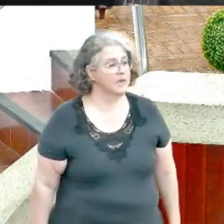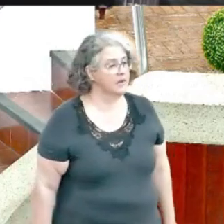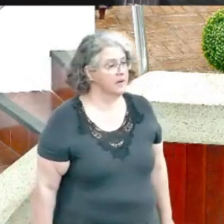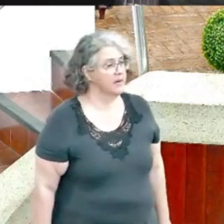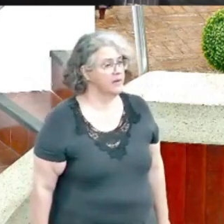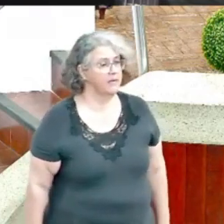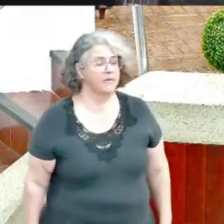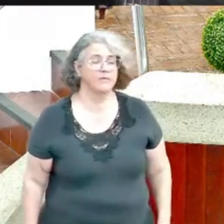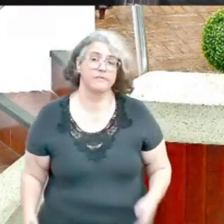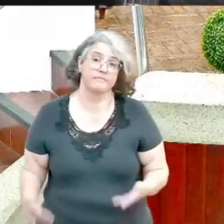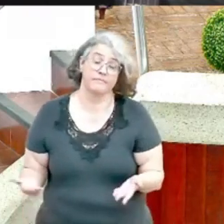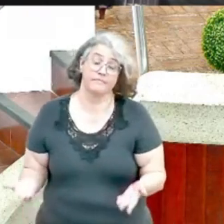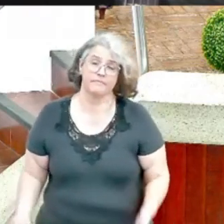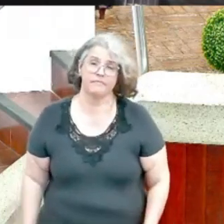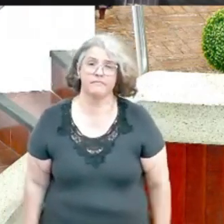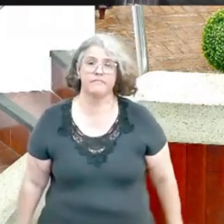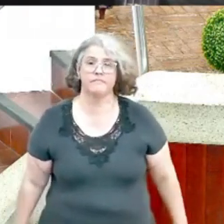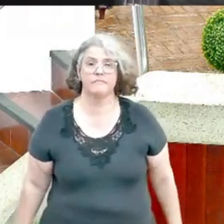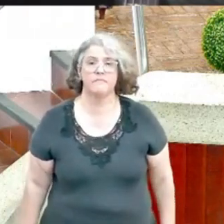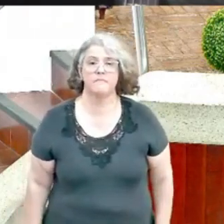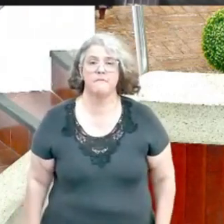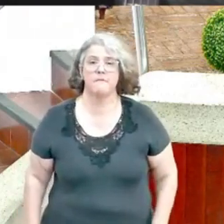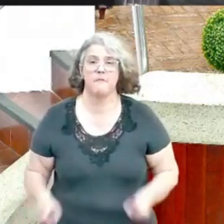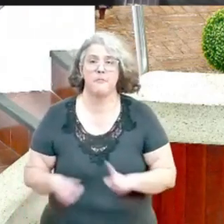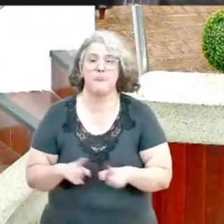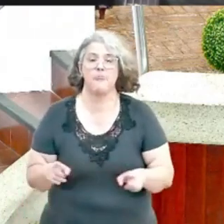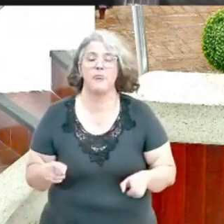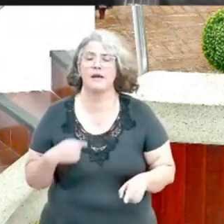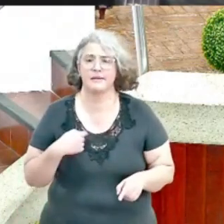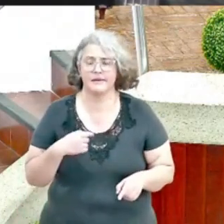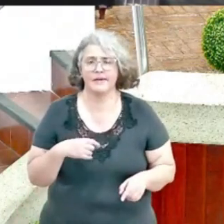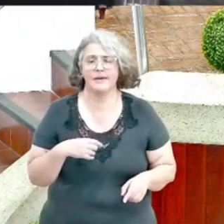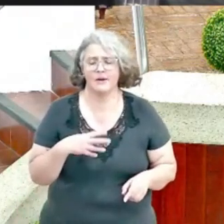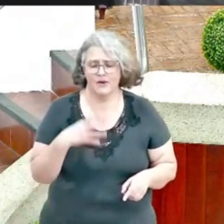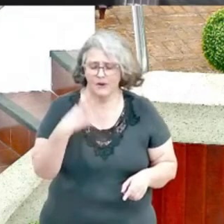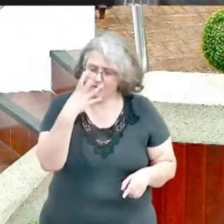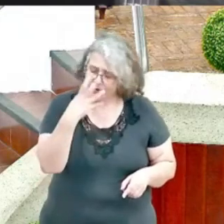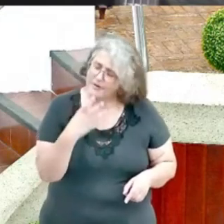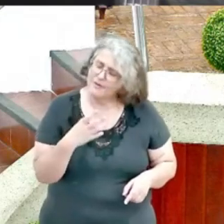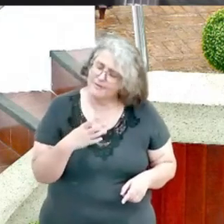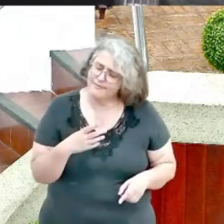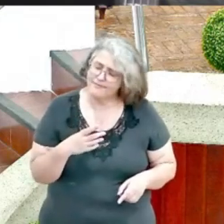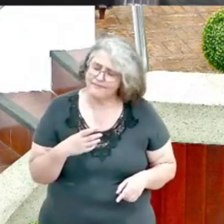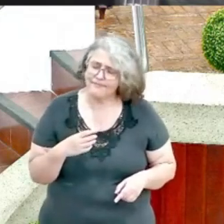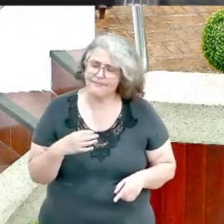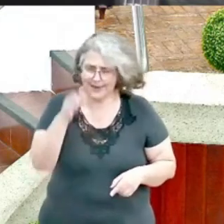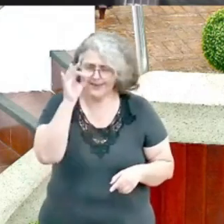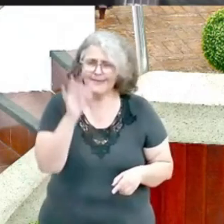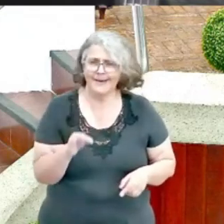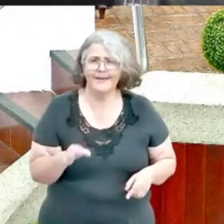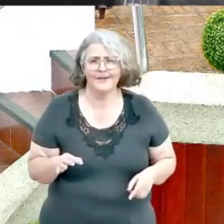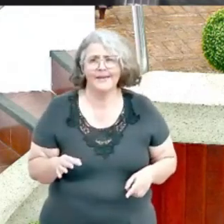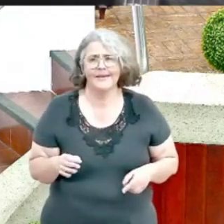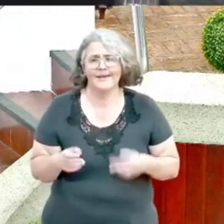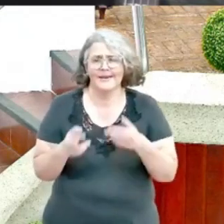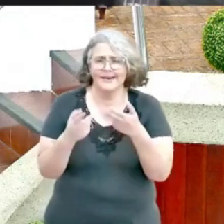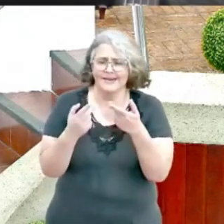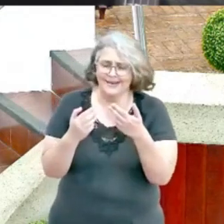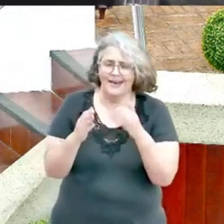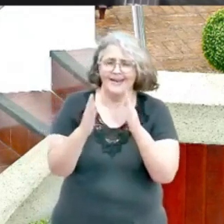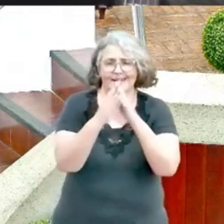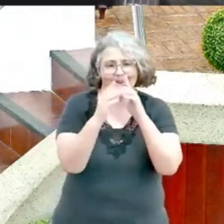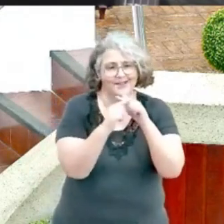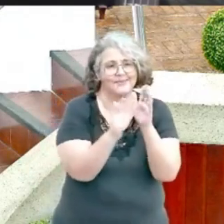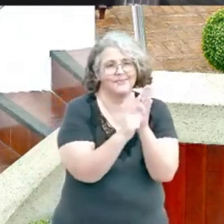No entanto, graças ao bom Deus, eu estou convencido de coisas muito melhores acerca da Igreja Presbiteriana da